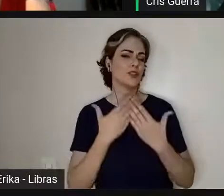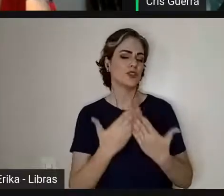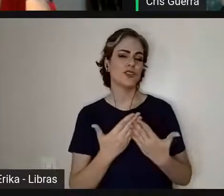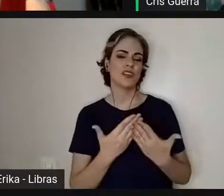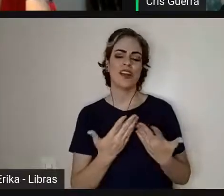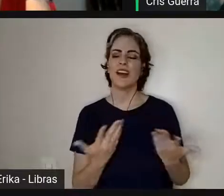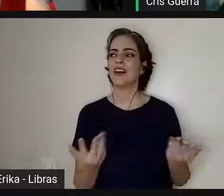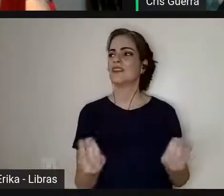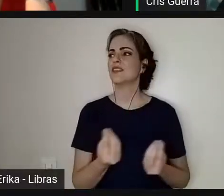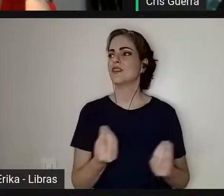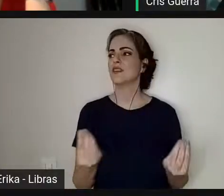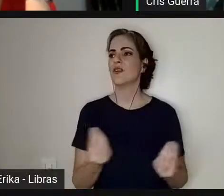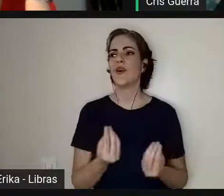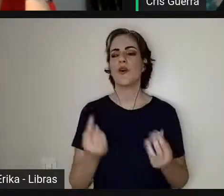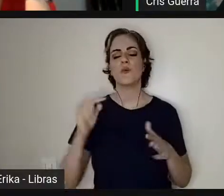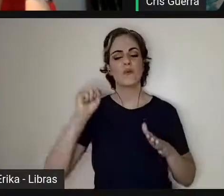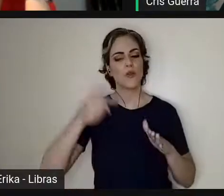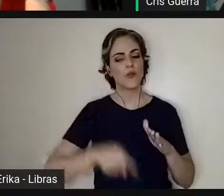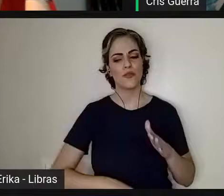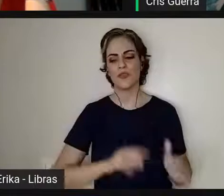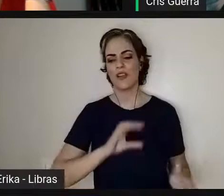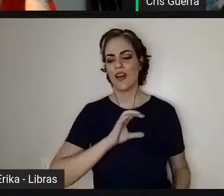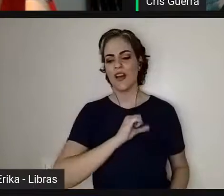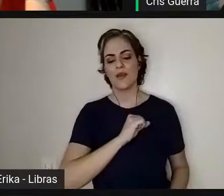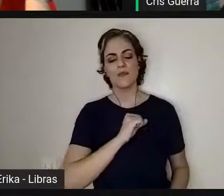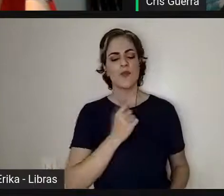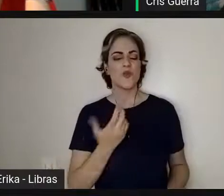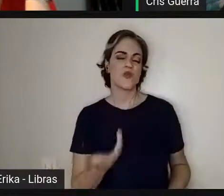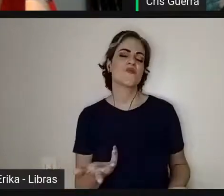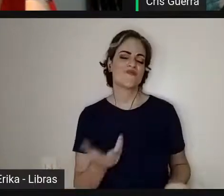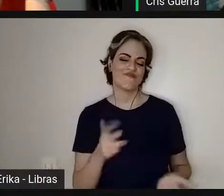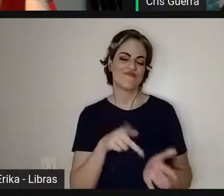ama. E assim foi, uma história muito